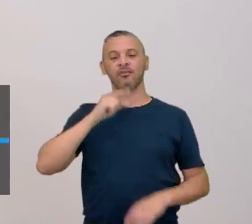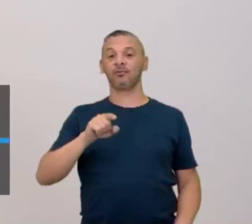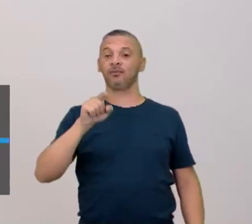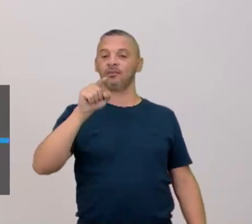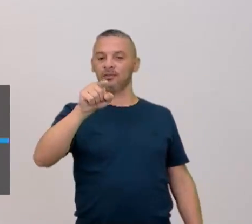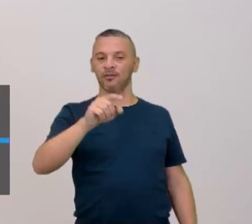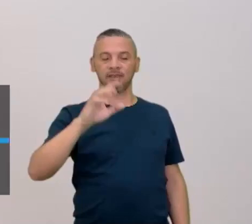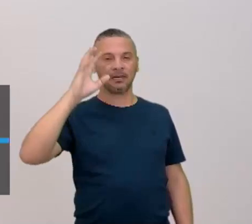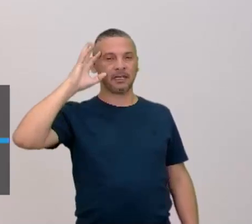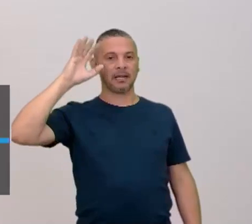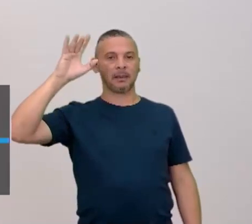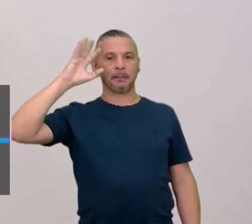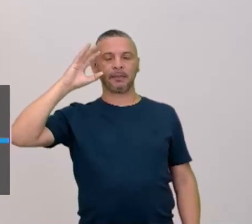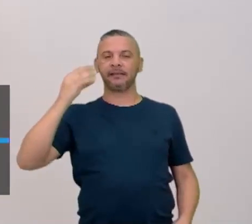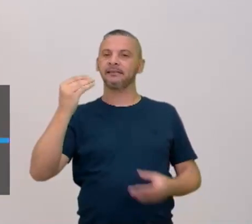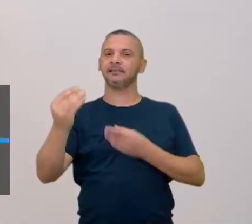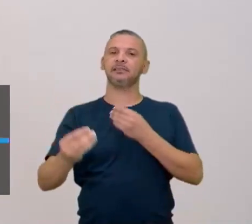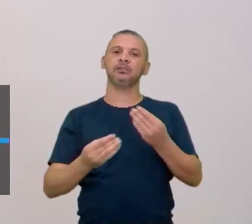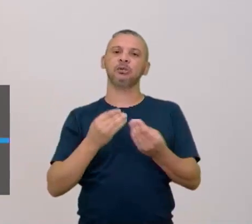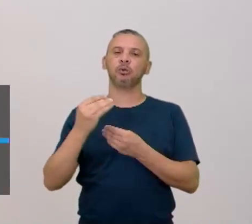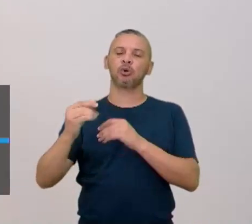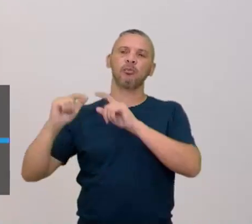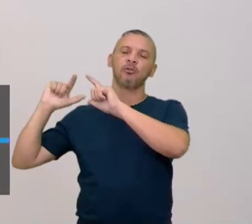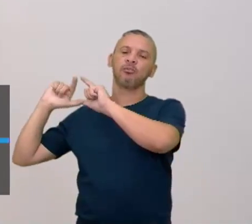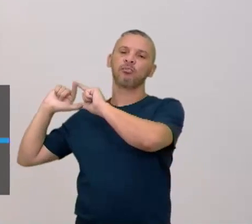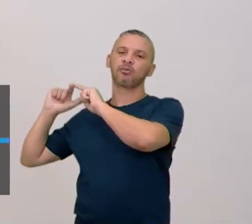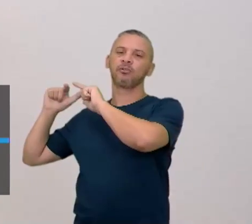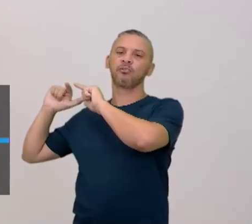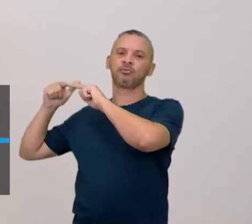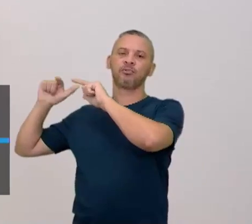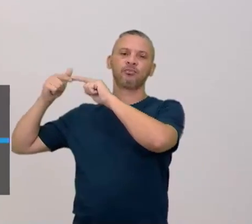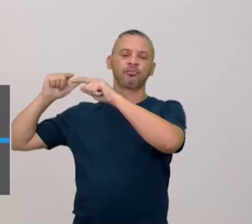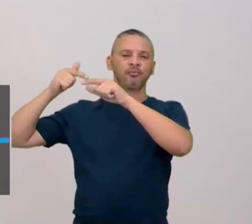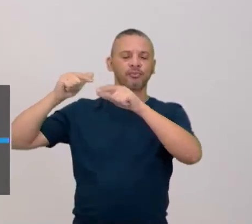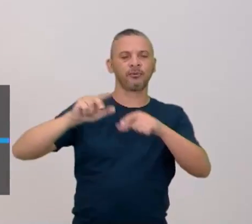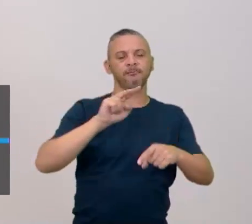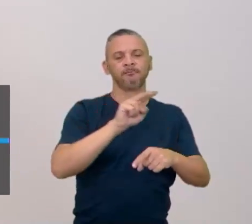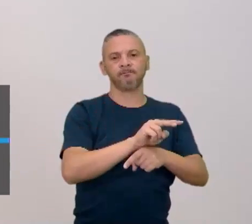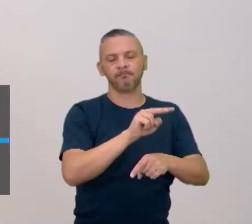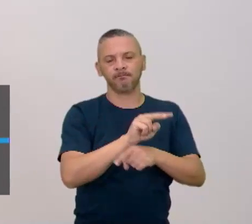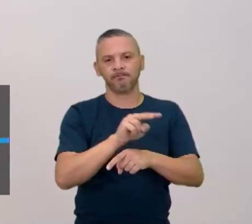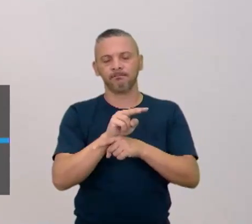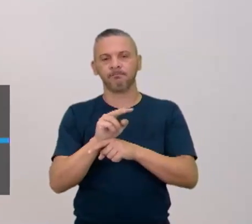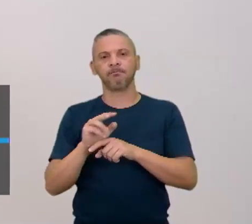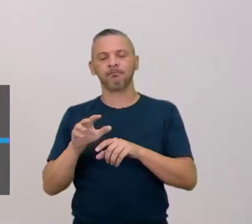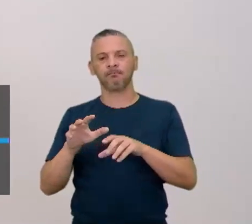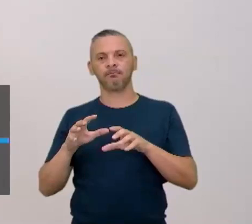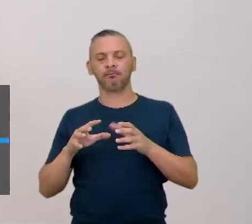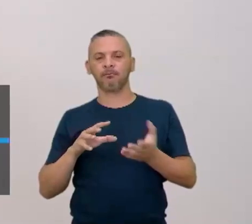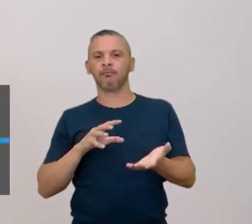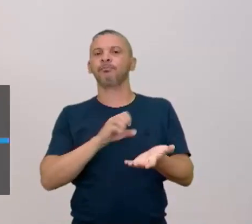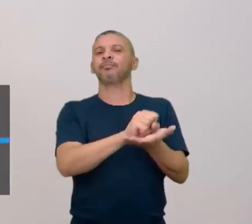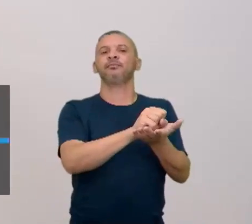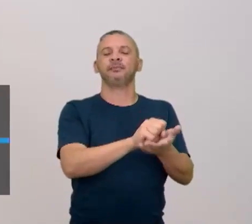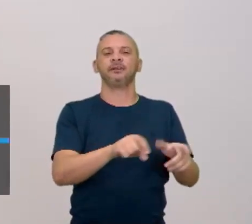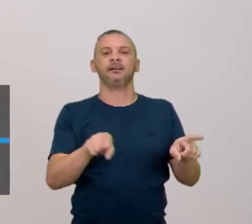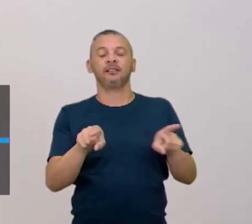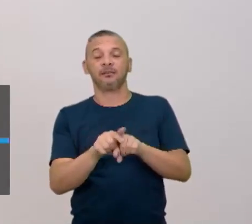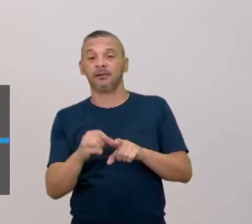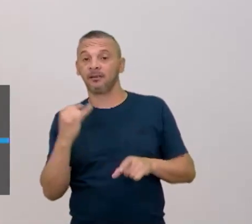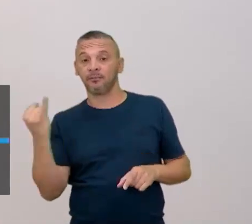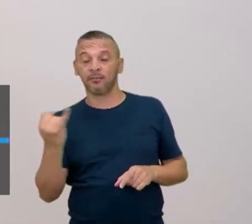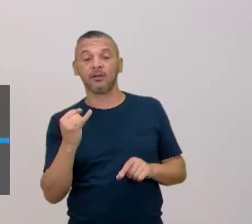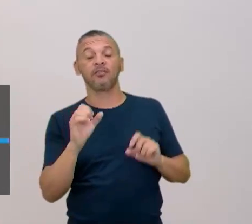para pensarmos aí na nossa questão das tradições, em manter, preservar, apropriar, mas também na questão